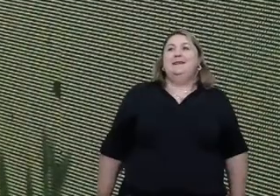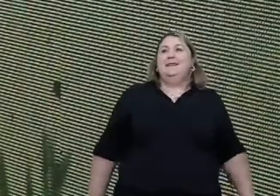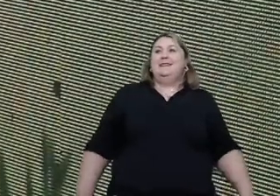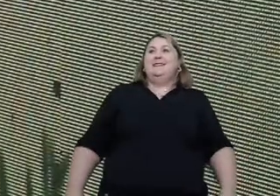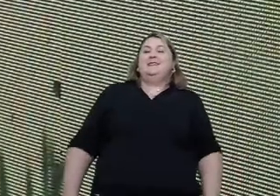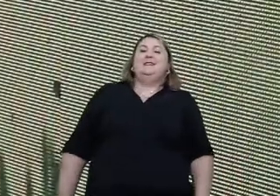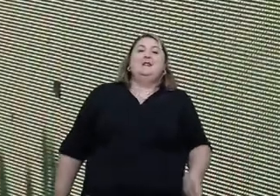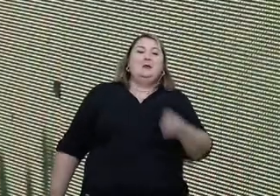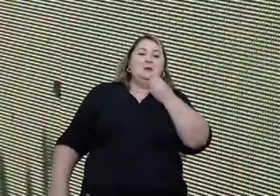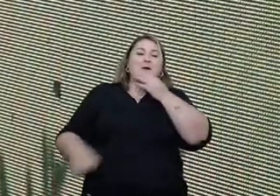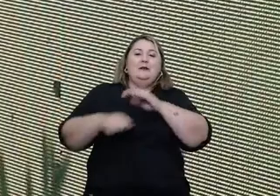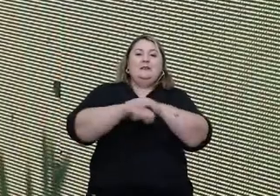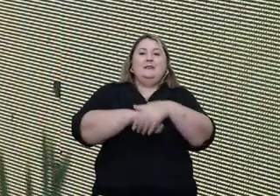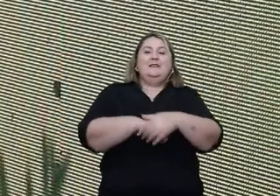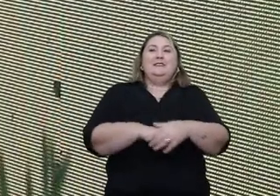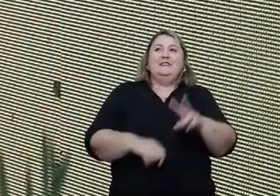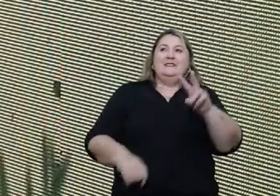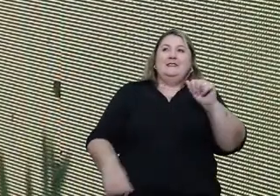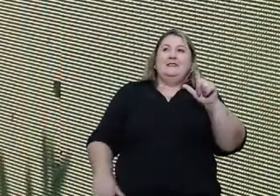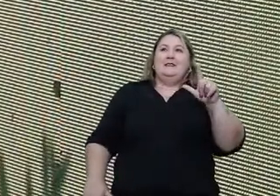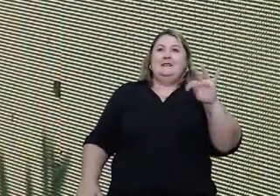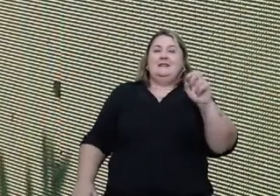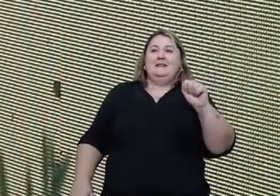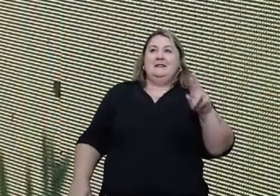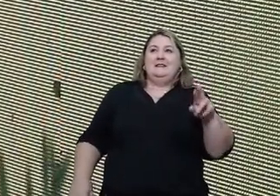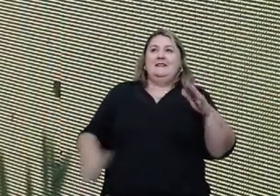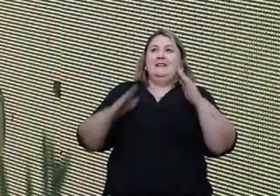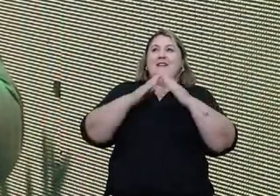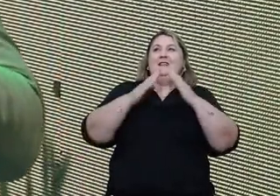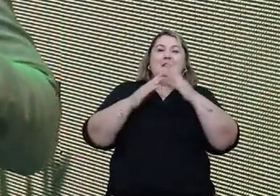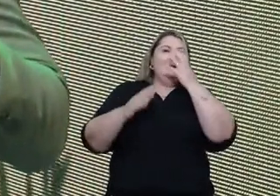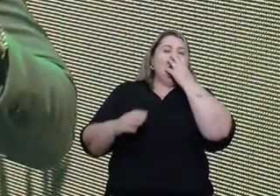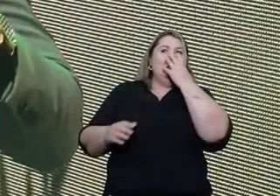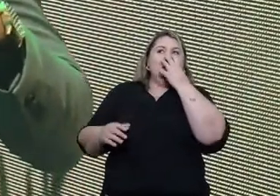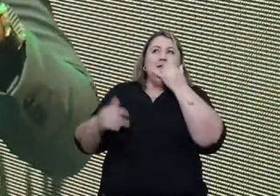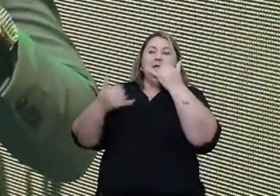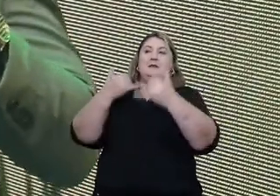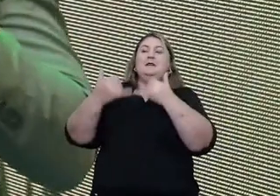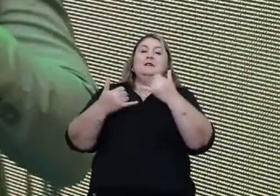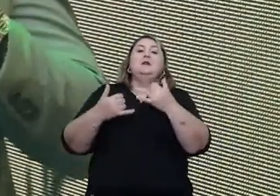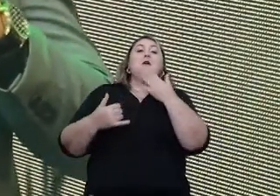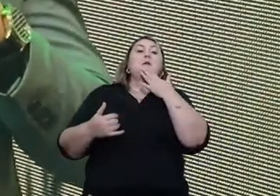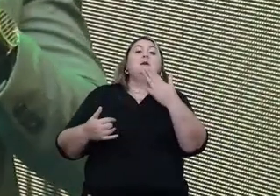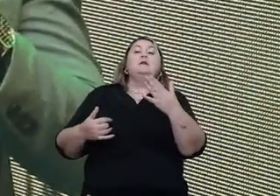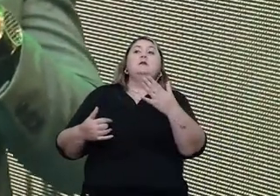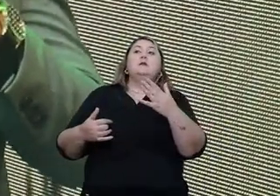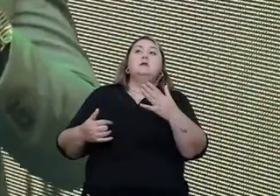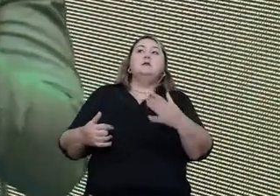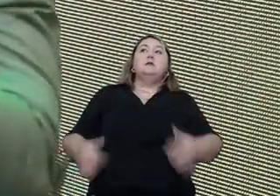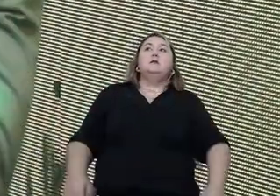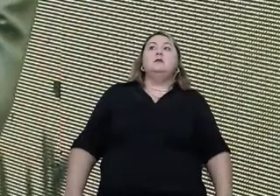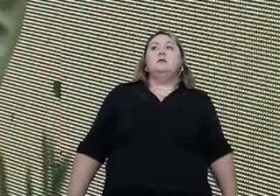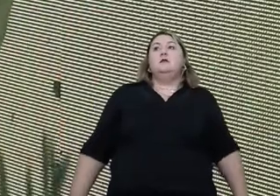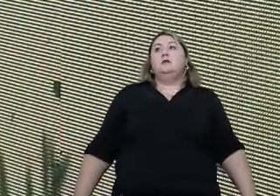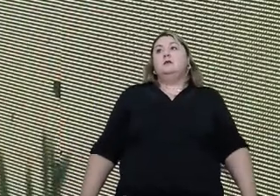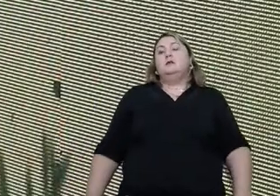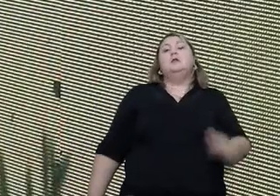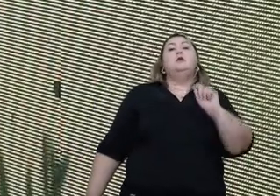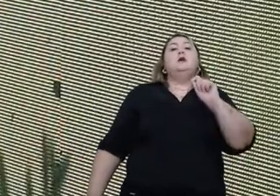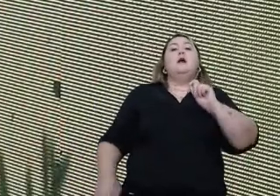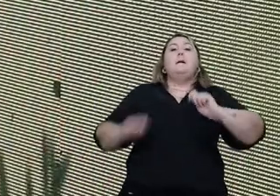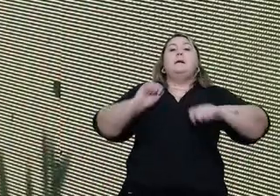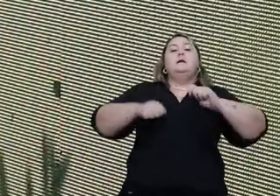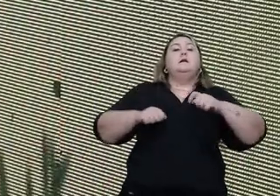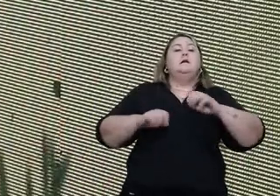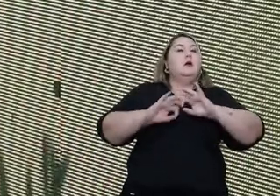Boa noite, Valtão no sofá. Vai dormir na casinha do cachorro. Brincadeiras à parte, pediram mais uma seleção. Eles falaram assim, o que a